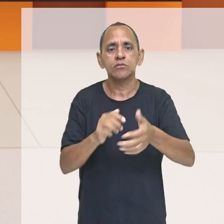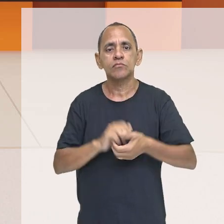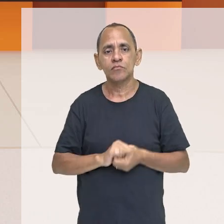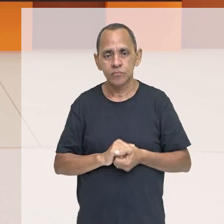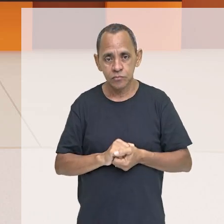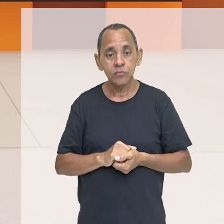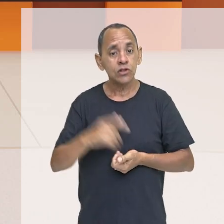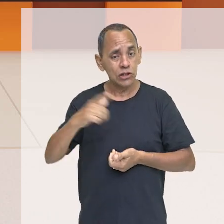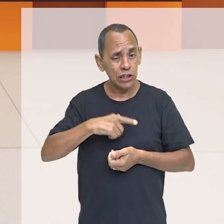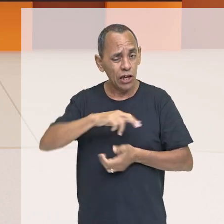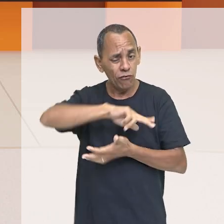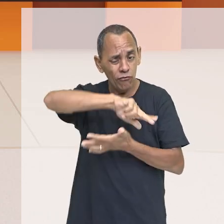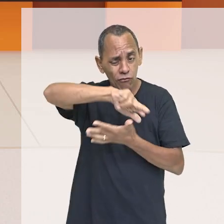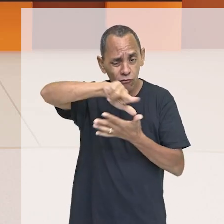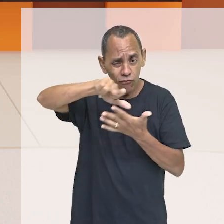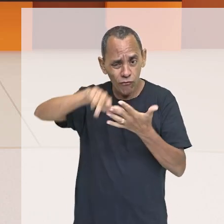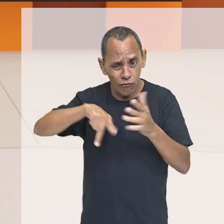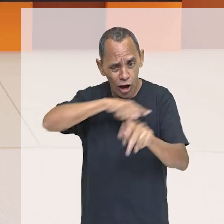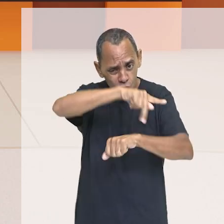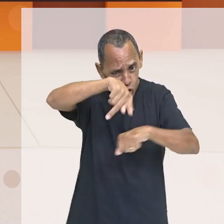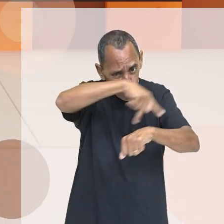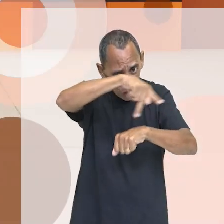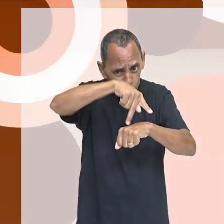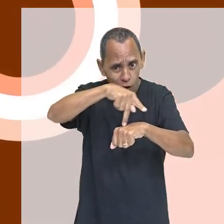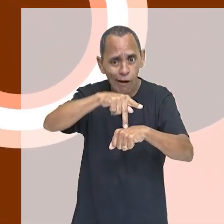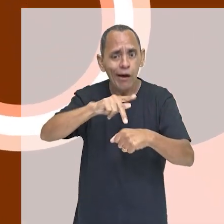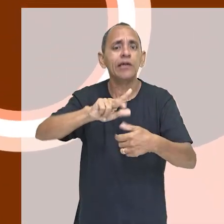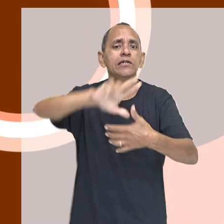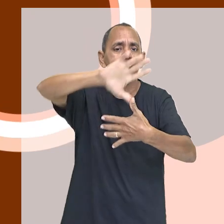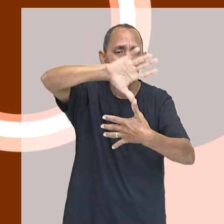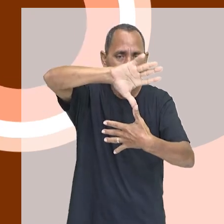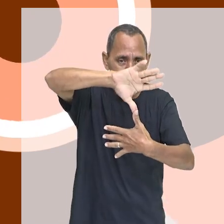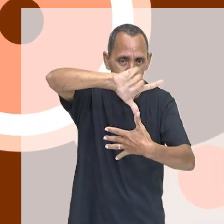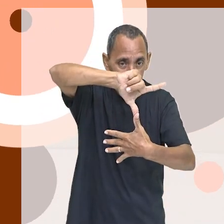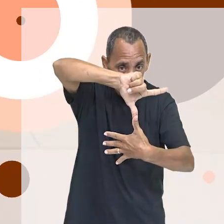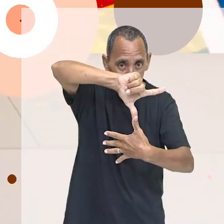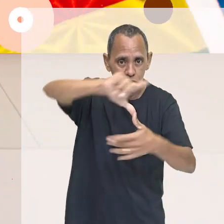vários países da América Latina.